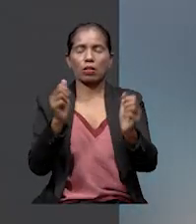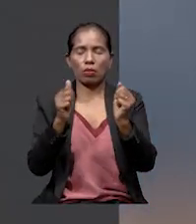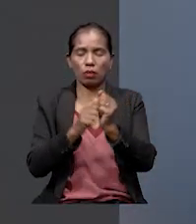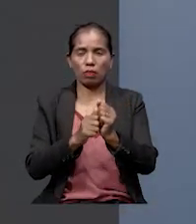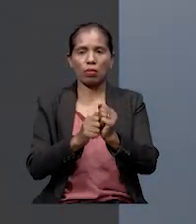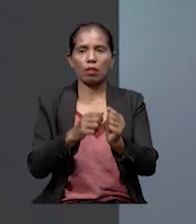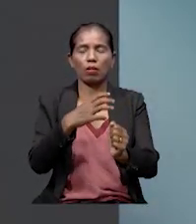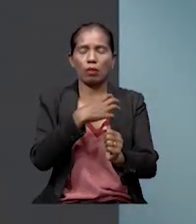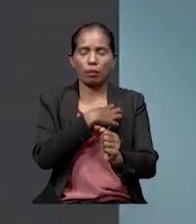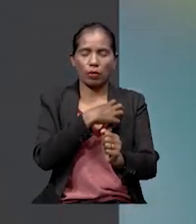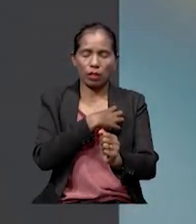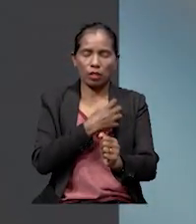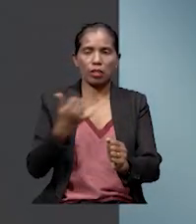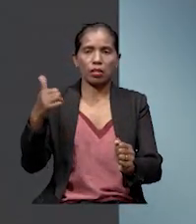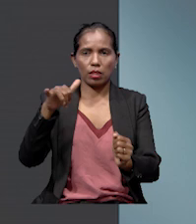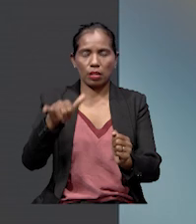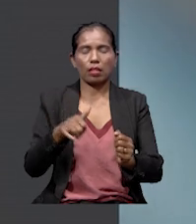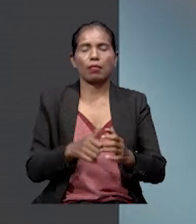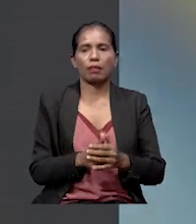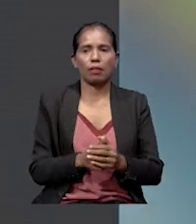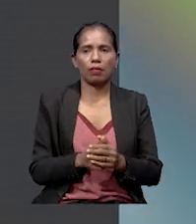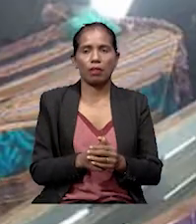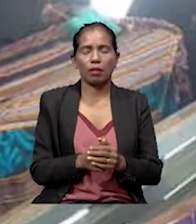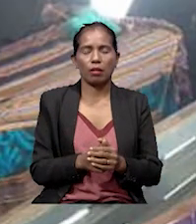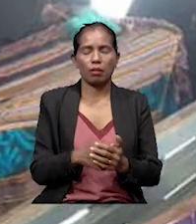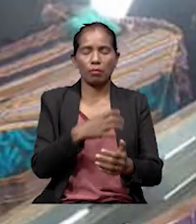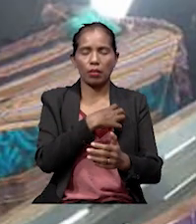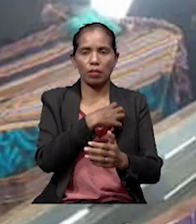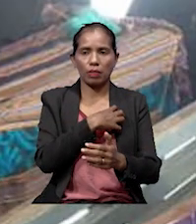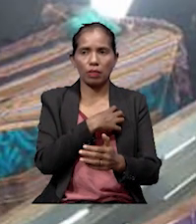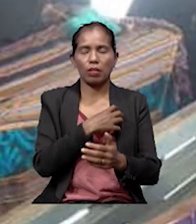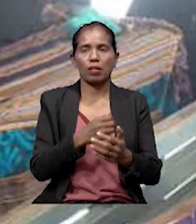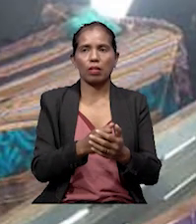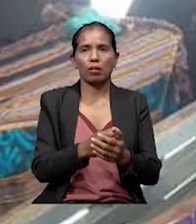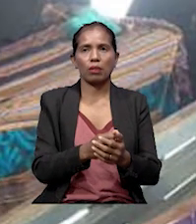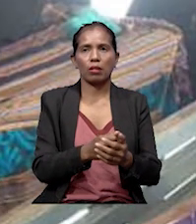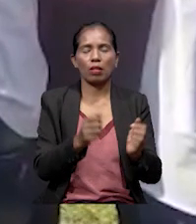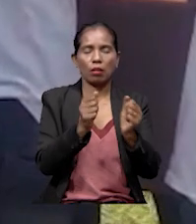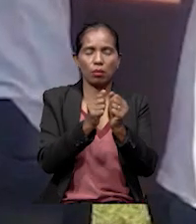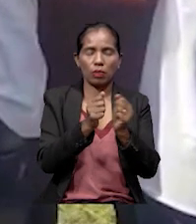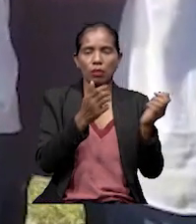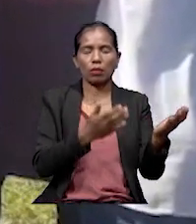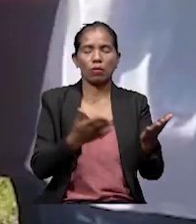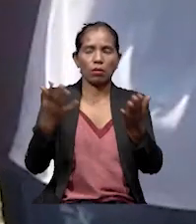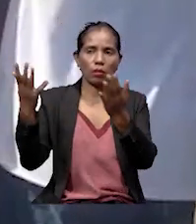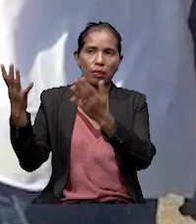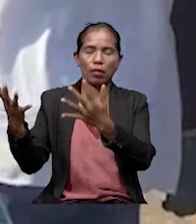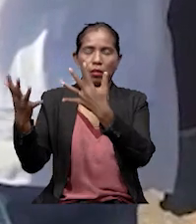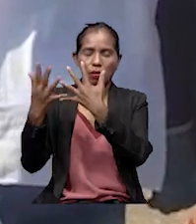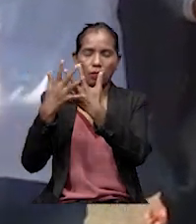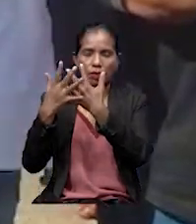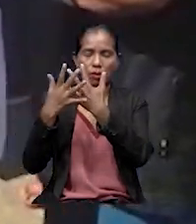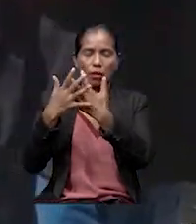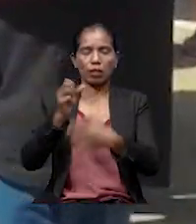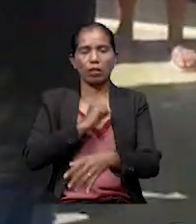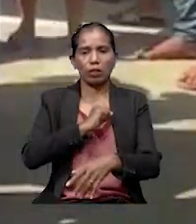itenia força reserva task force, hoje acompanha vai a prisão Cova